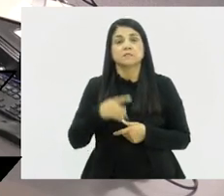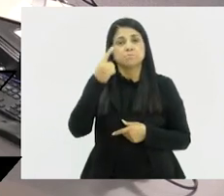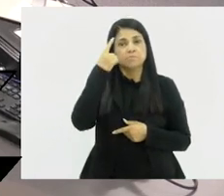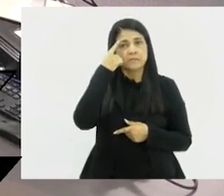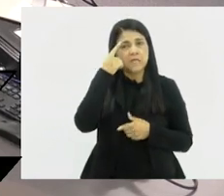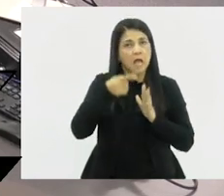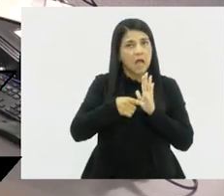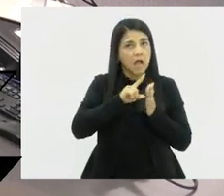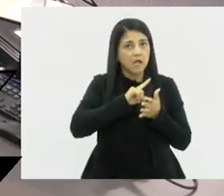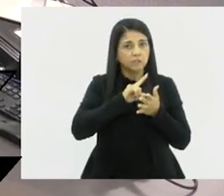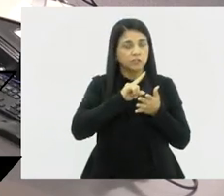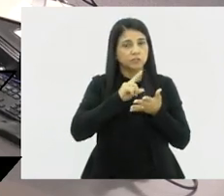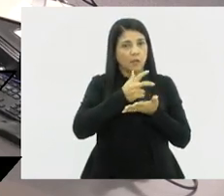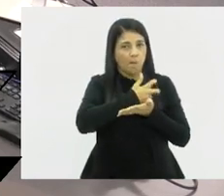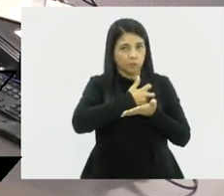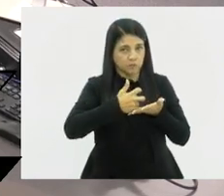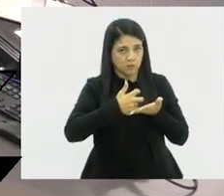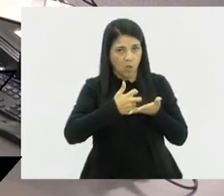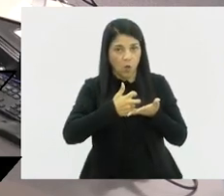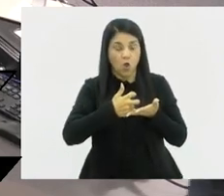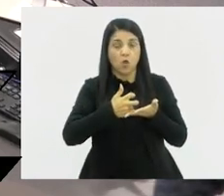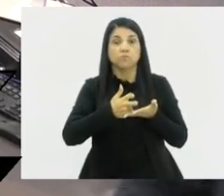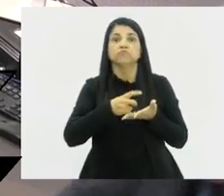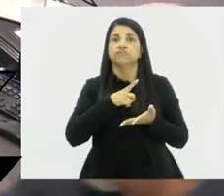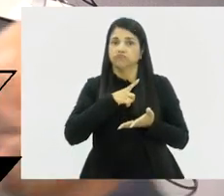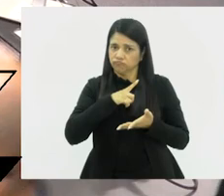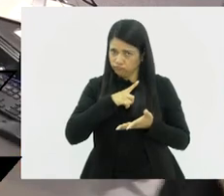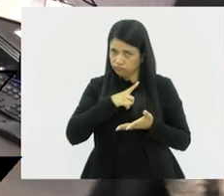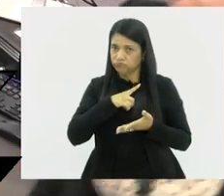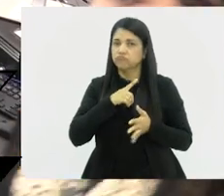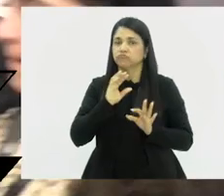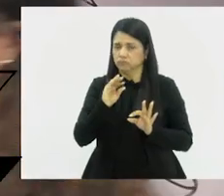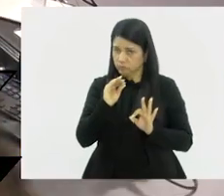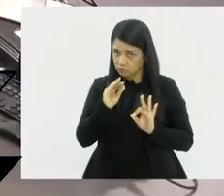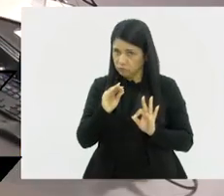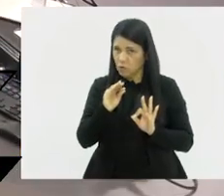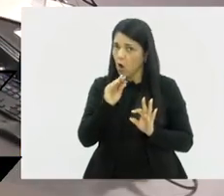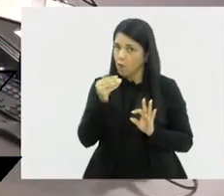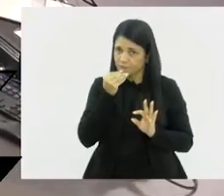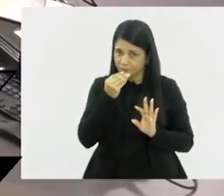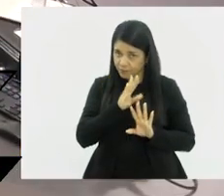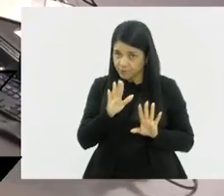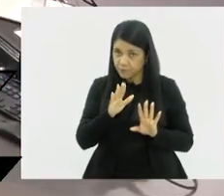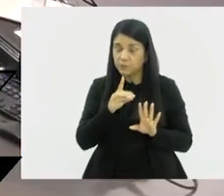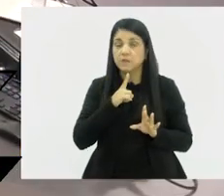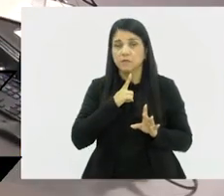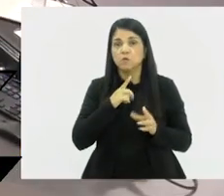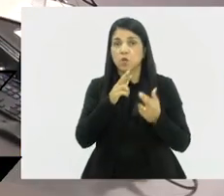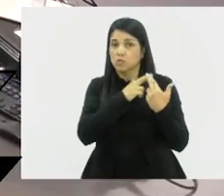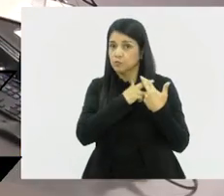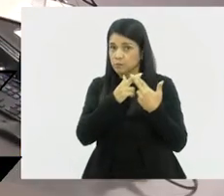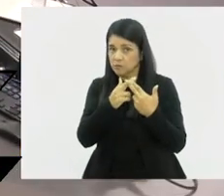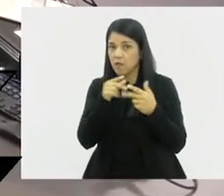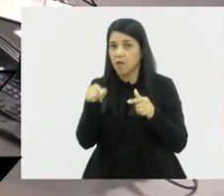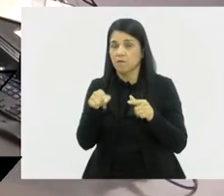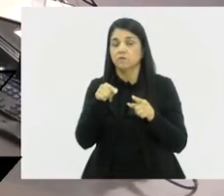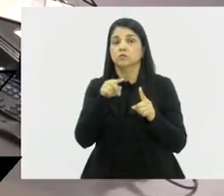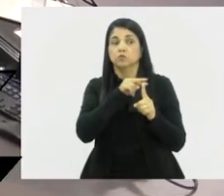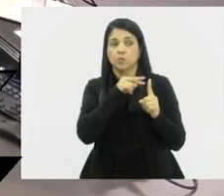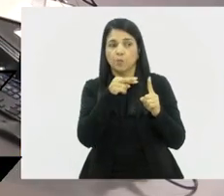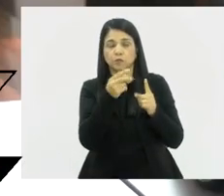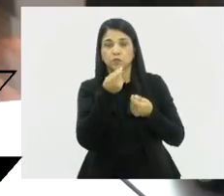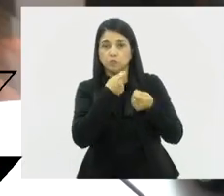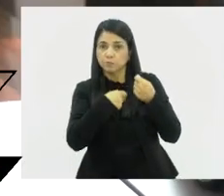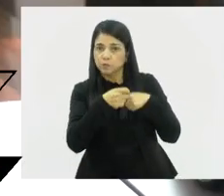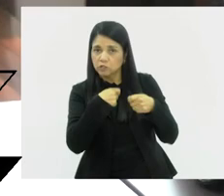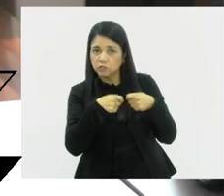punição, obviamente, ninguém está dizendo que não tem que ter, tem que ter mesmo a punição para quem comete infrações, seja do ponto de vista